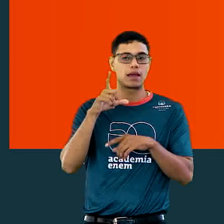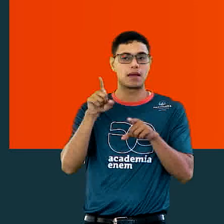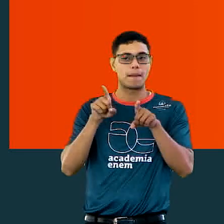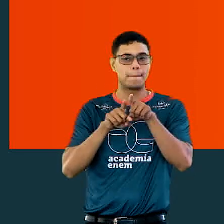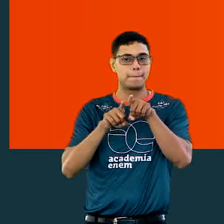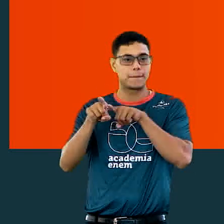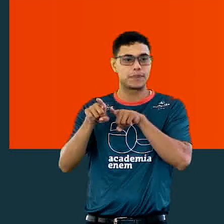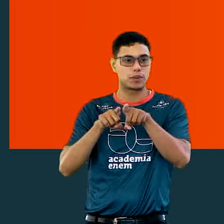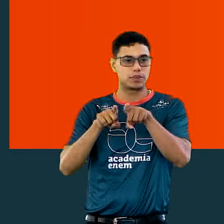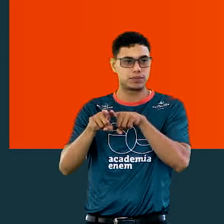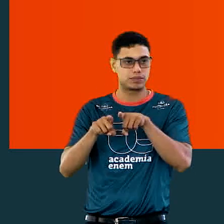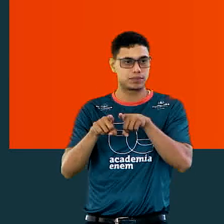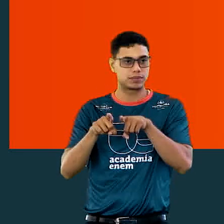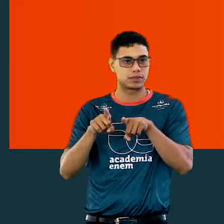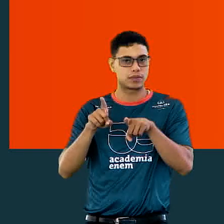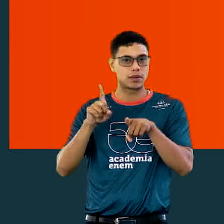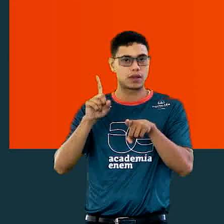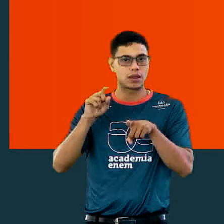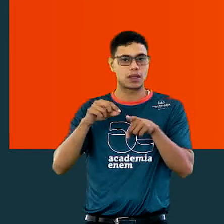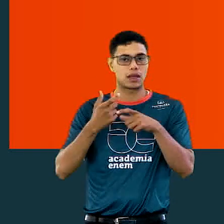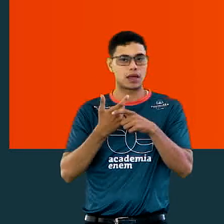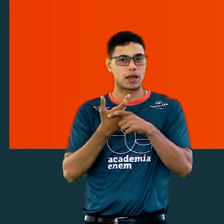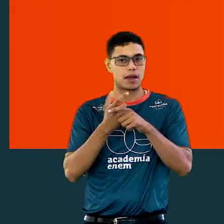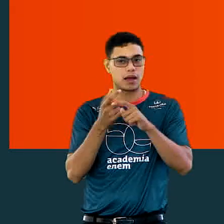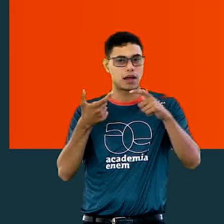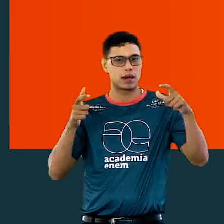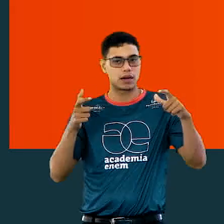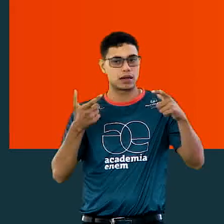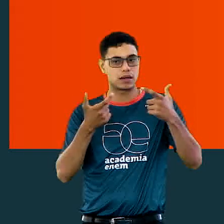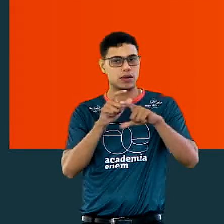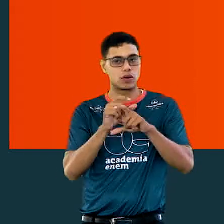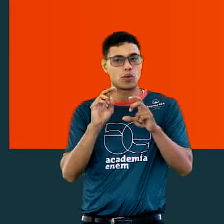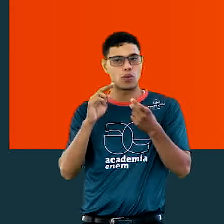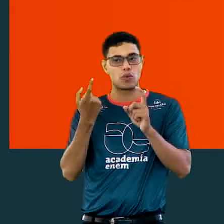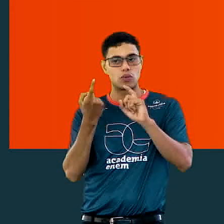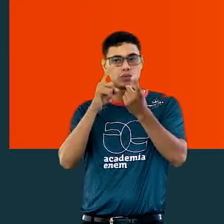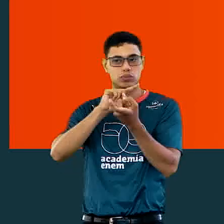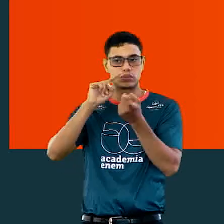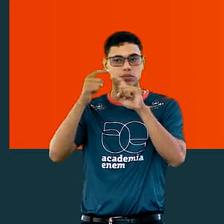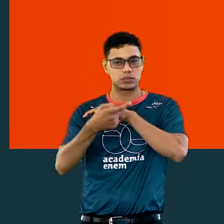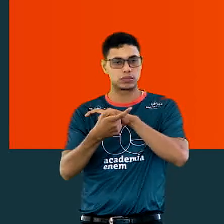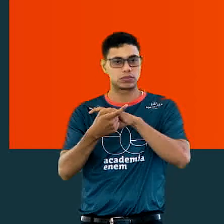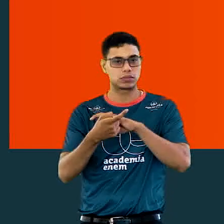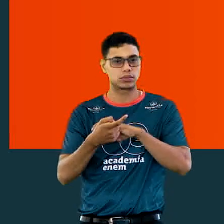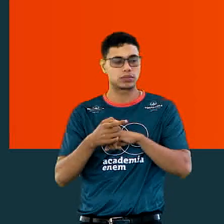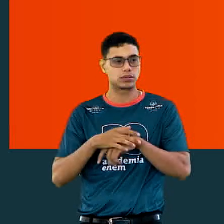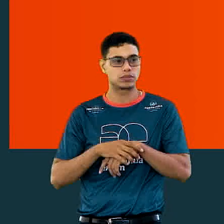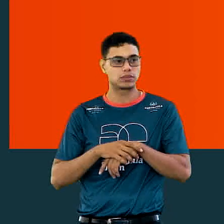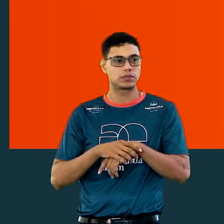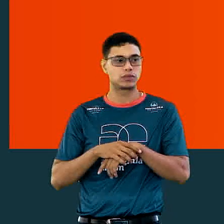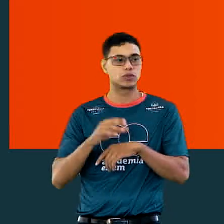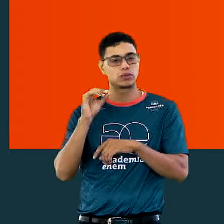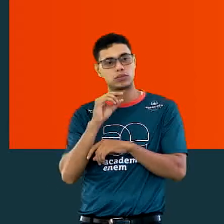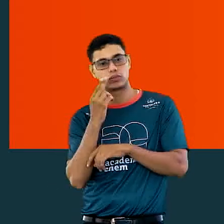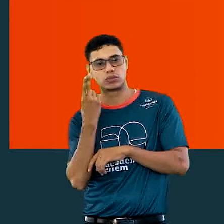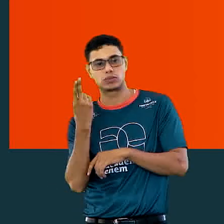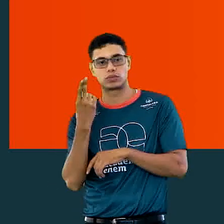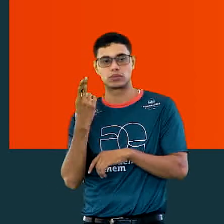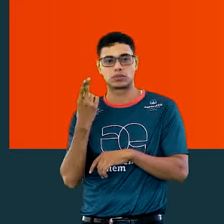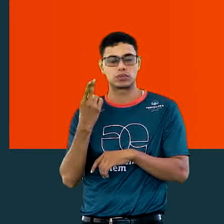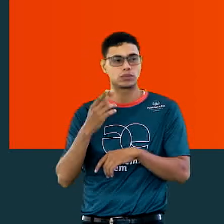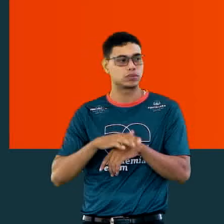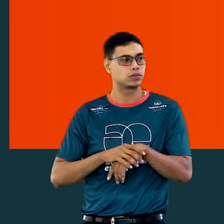diretamente proporcional à espessura ou inversamente, diretamente proporcional à